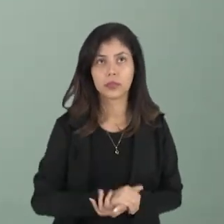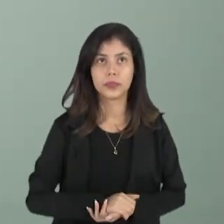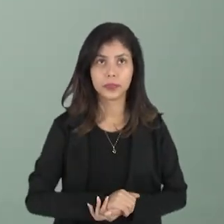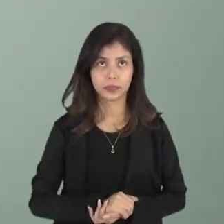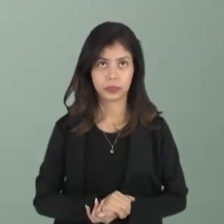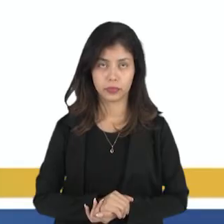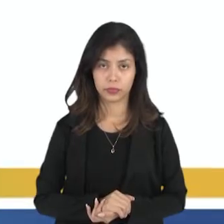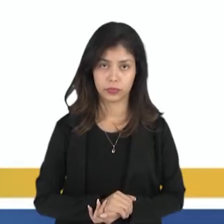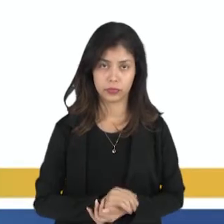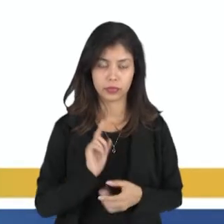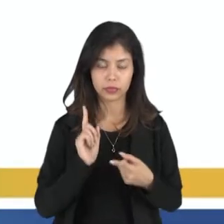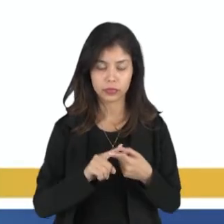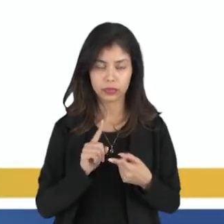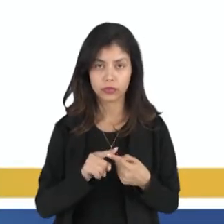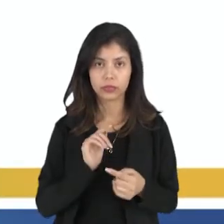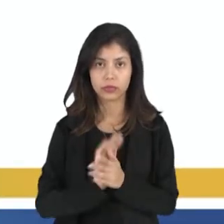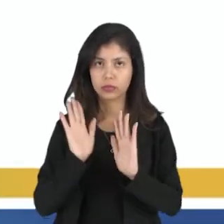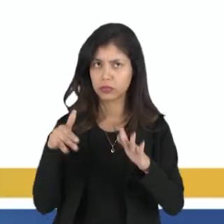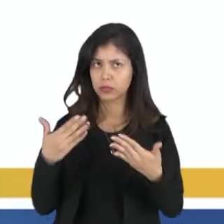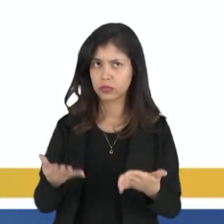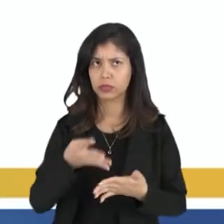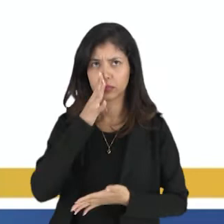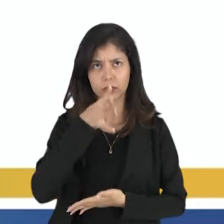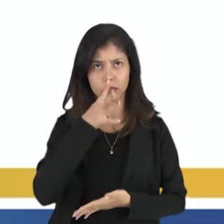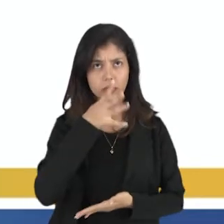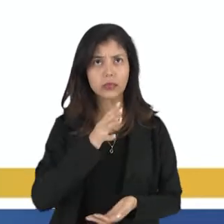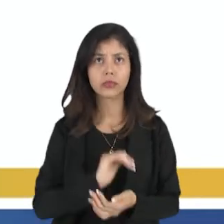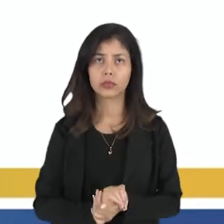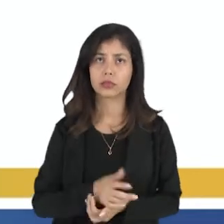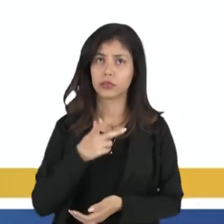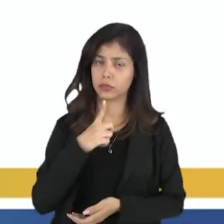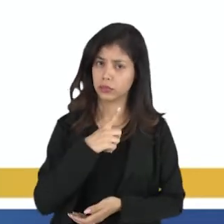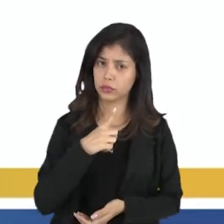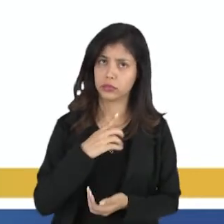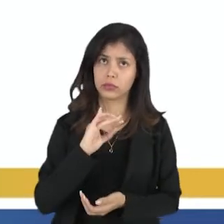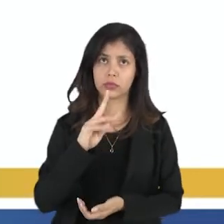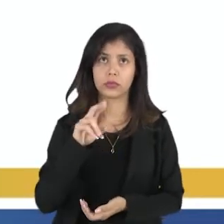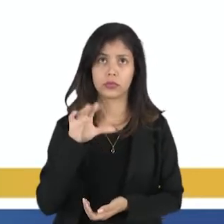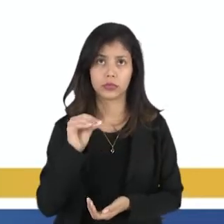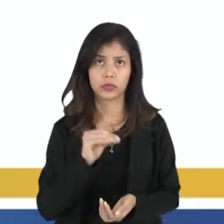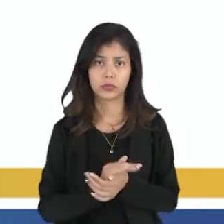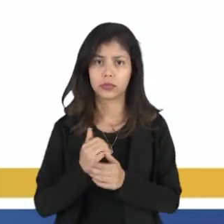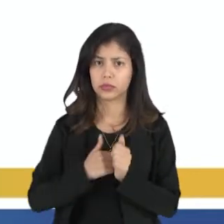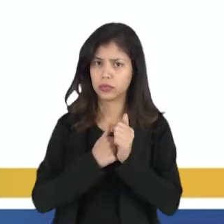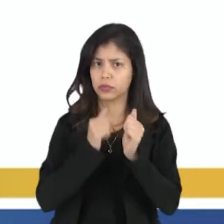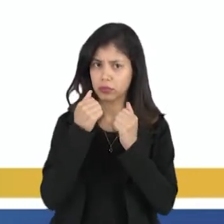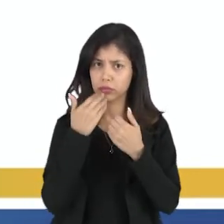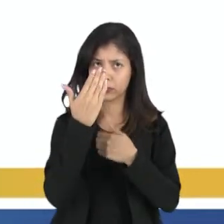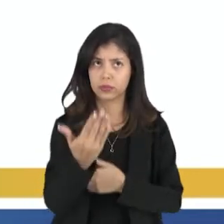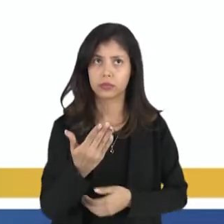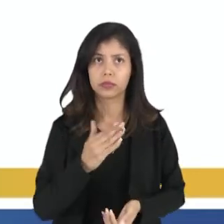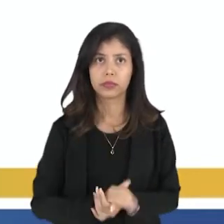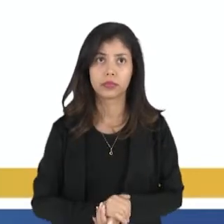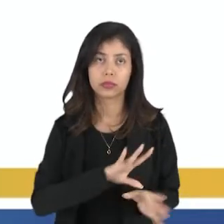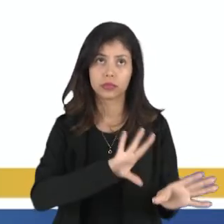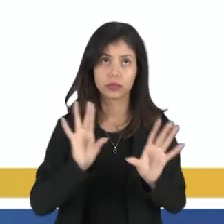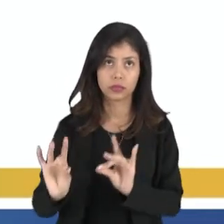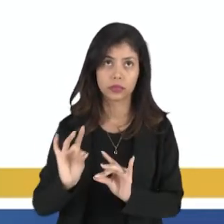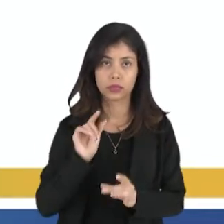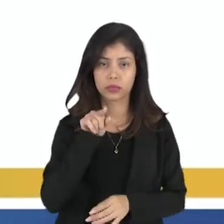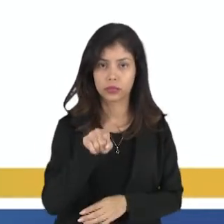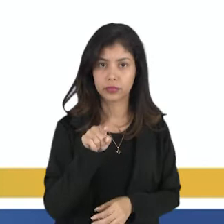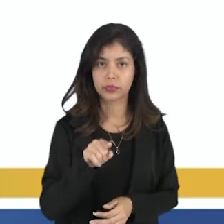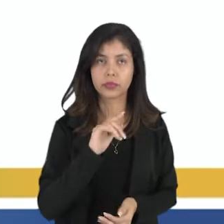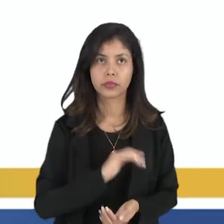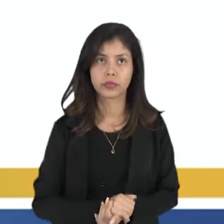então? A primeira questão diz assim: qual é a crítica contida no cartoon a seguir? E aí eu trouxe esse